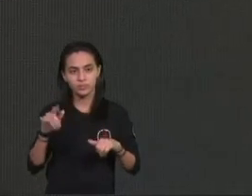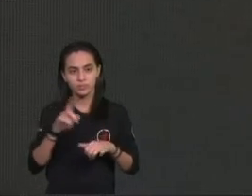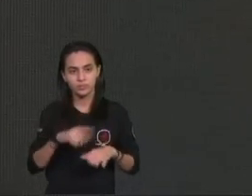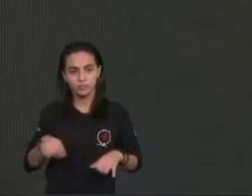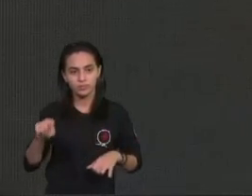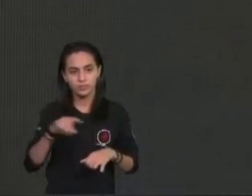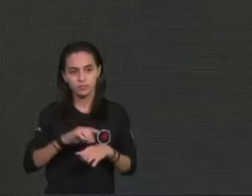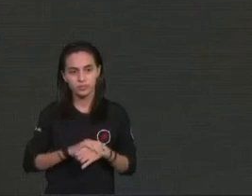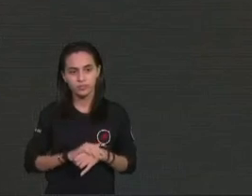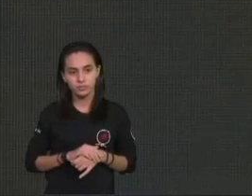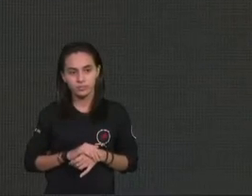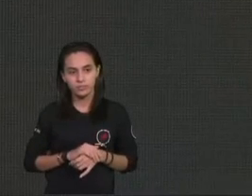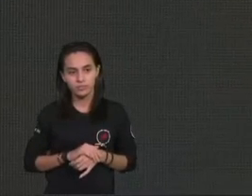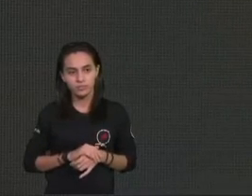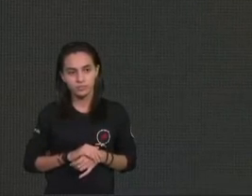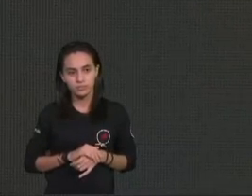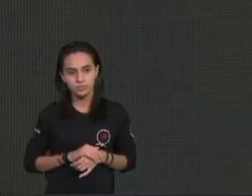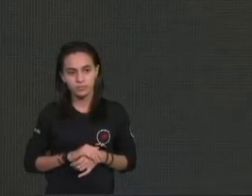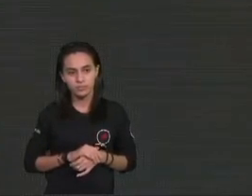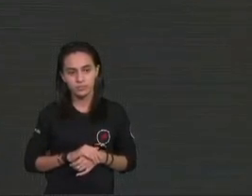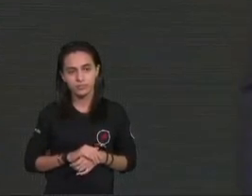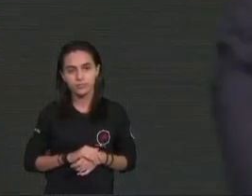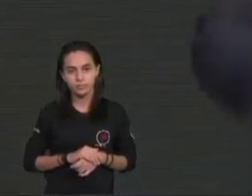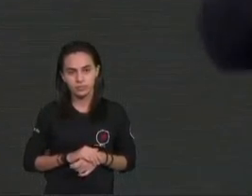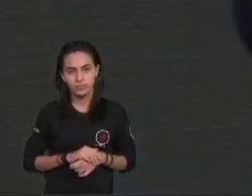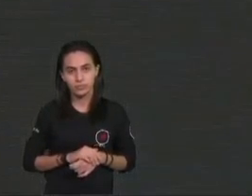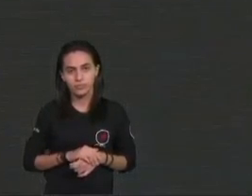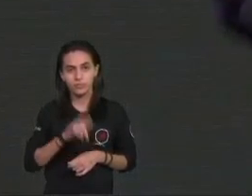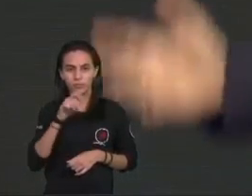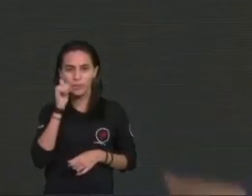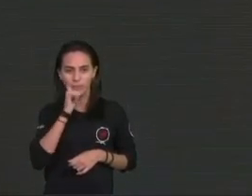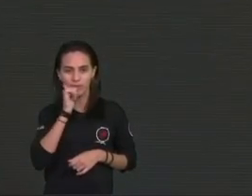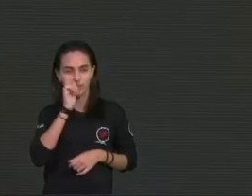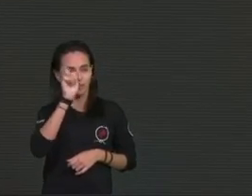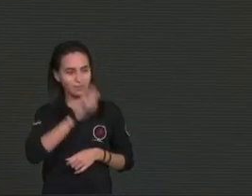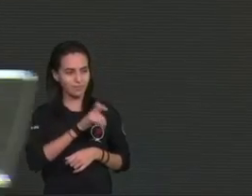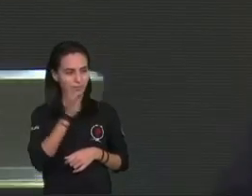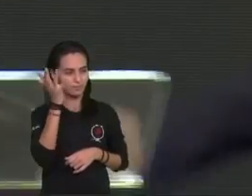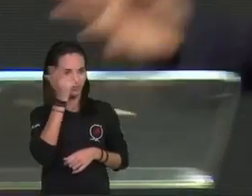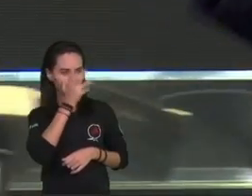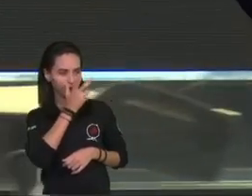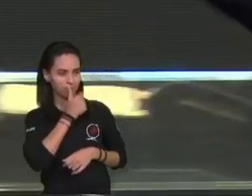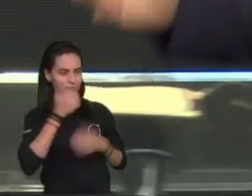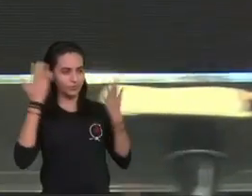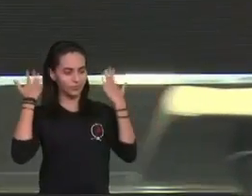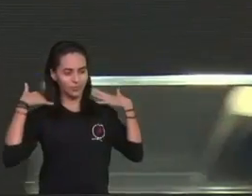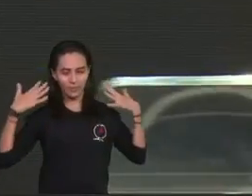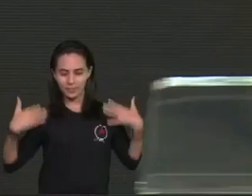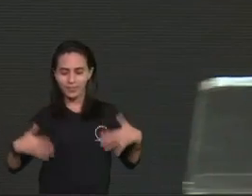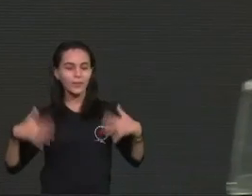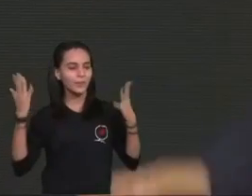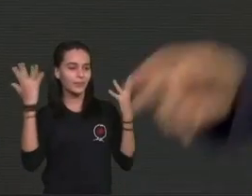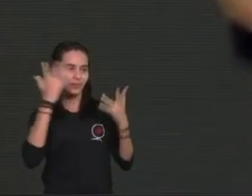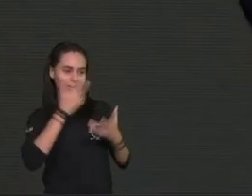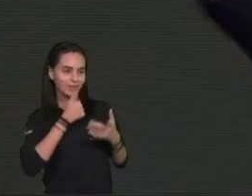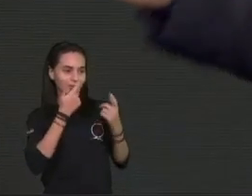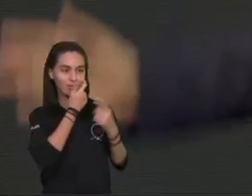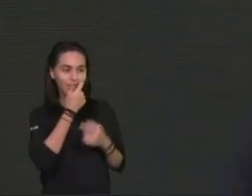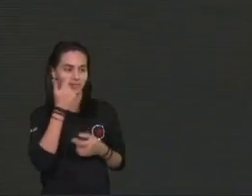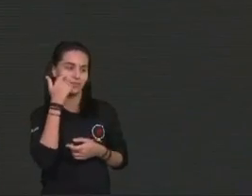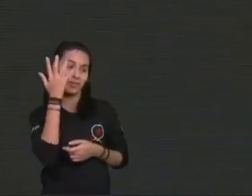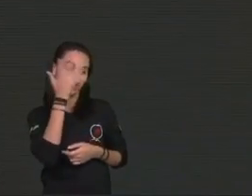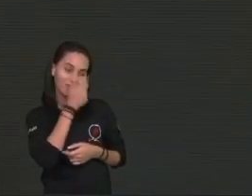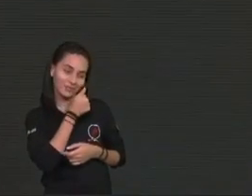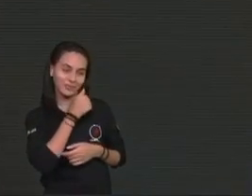toda a beleza que você tem a minha irmã toda toda essa forma usura esses cabelos maravilhosos esses